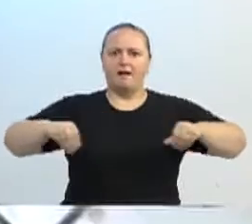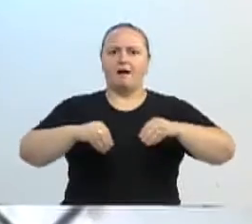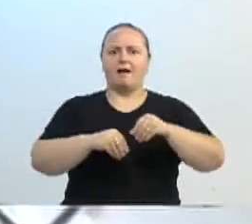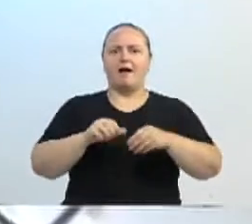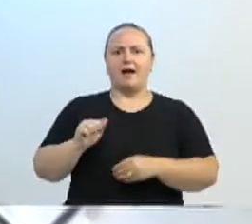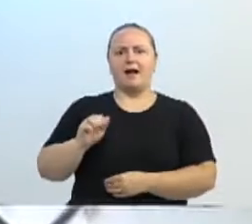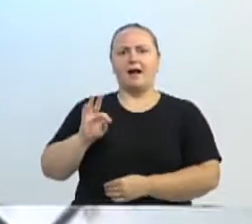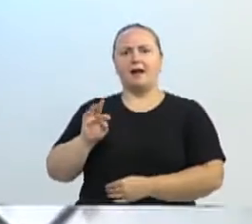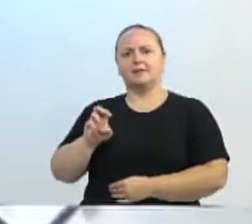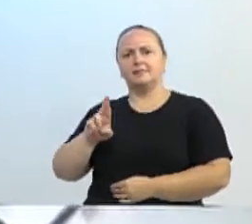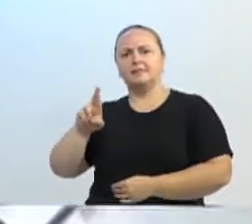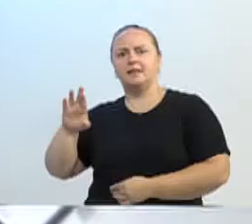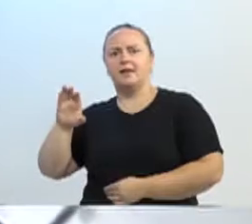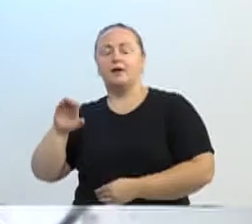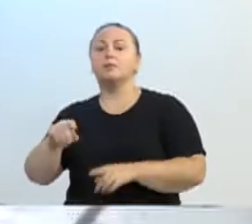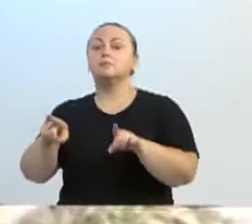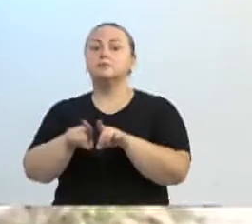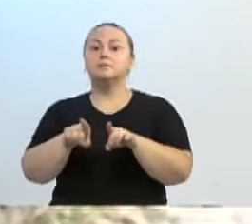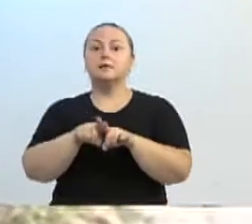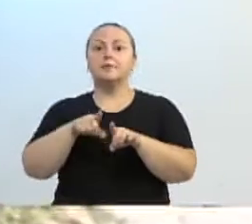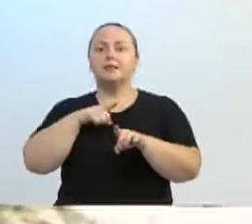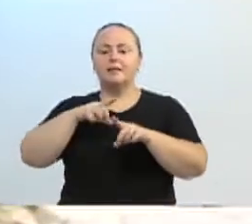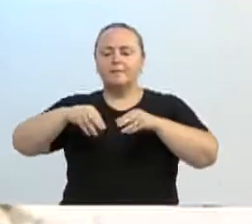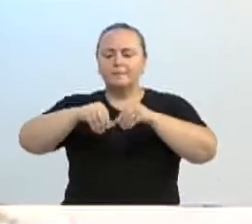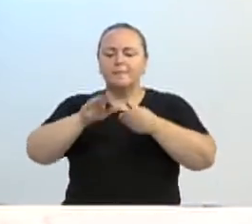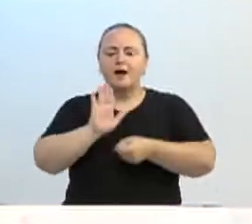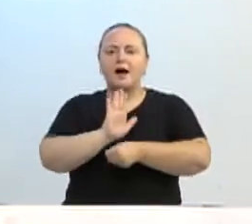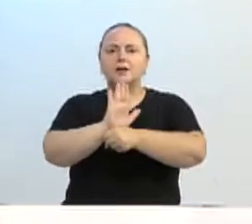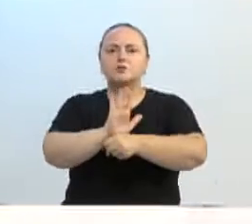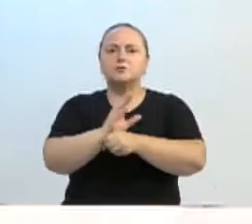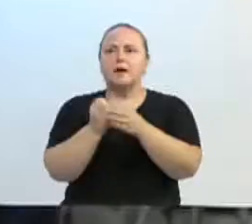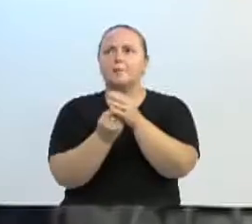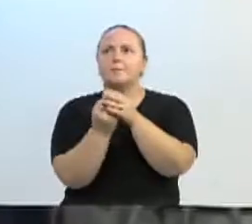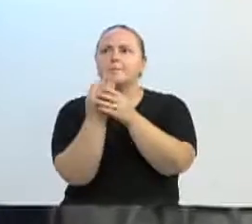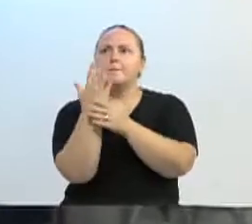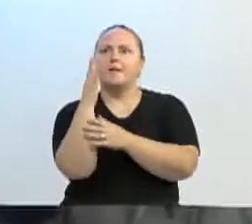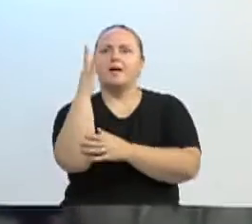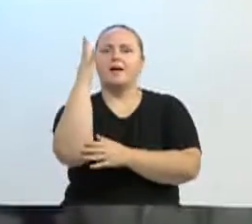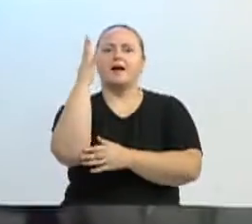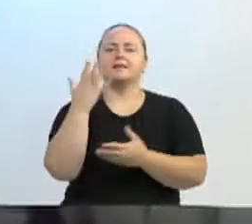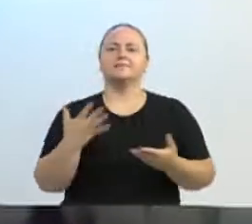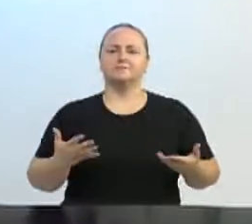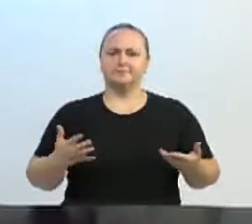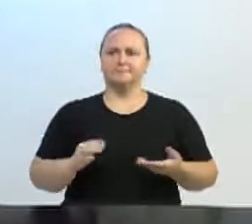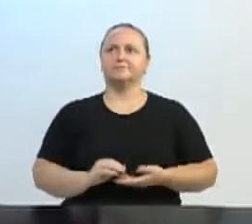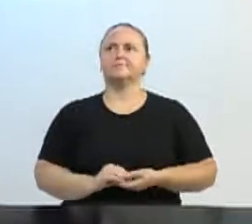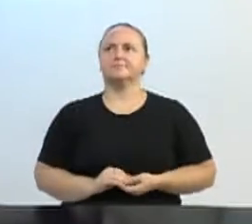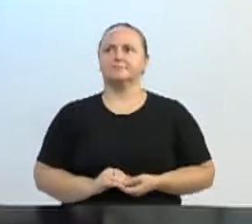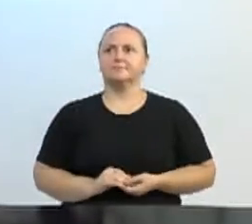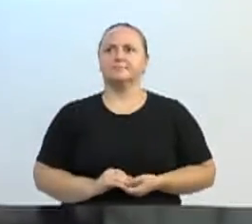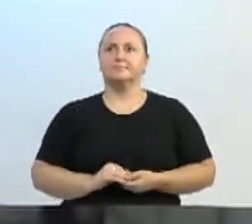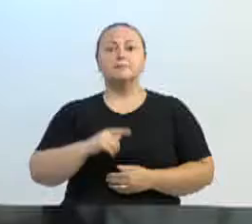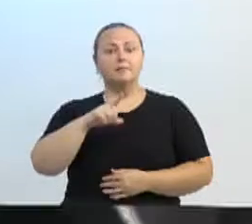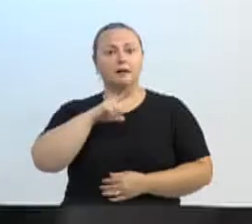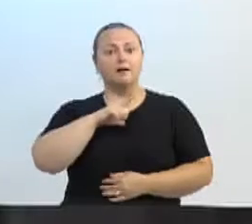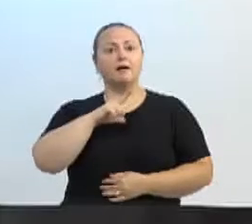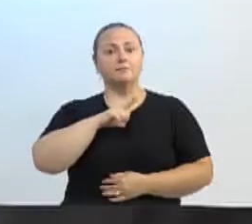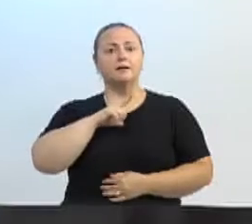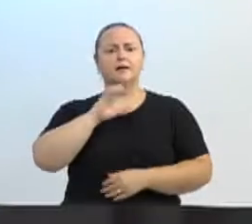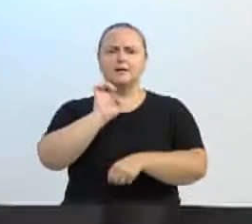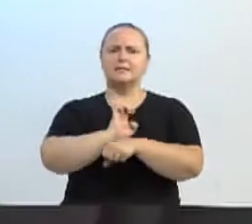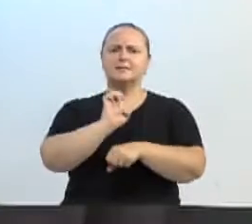de adubo orgânico rico em nutrientes. E temos essa prática aqui no estado com o nome de compostagem